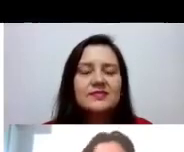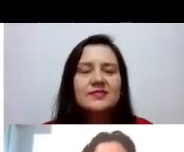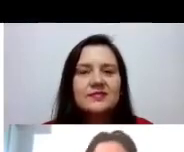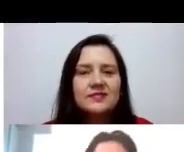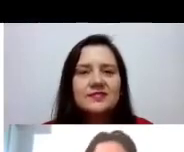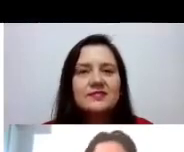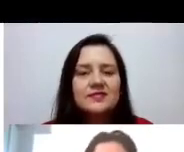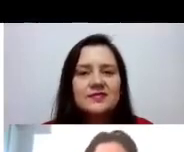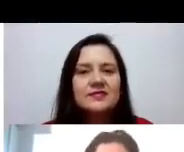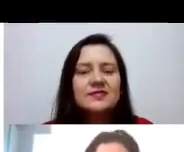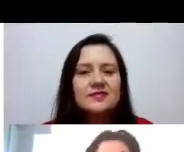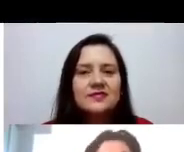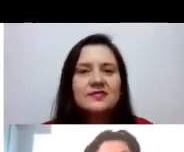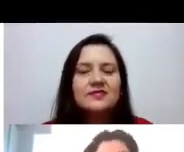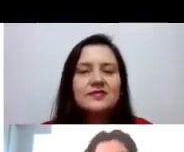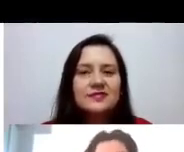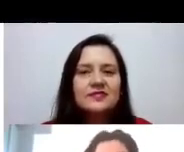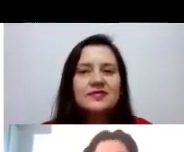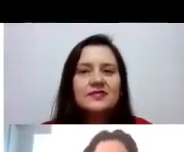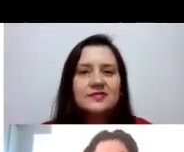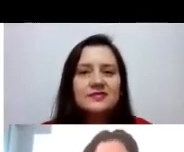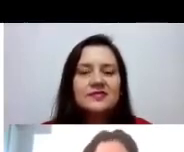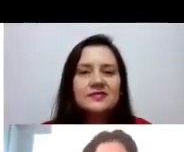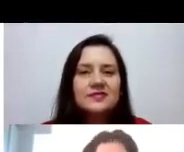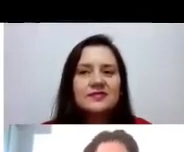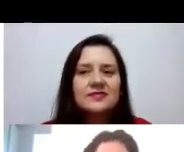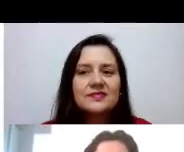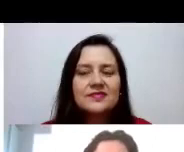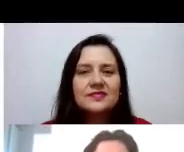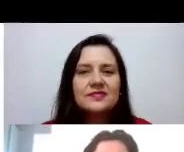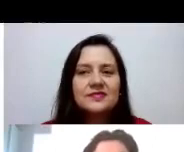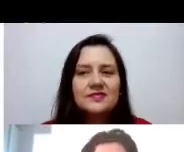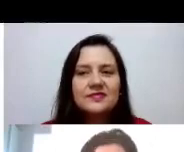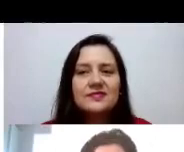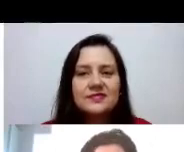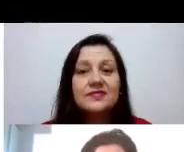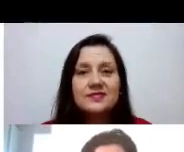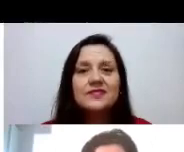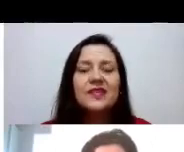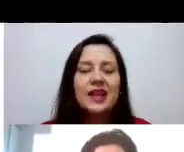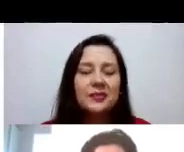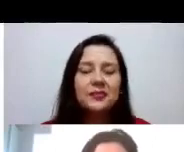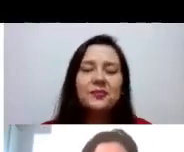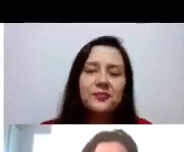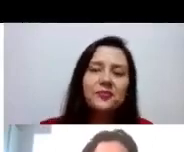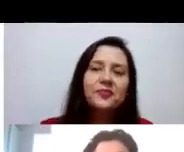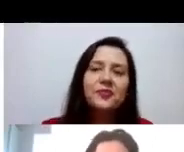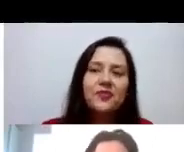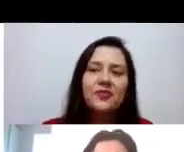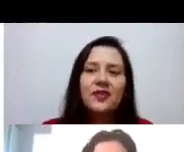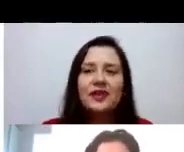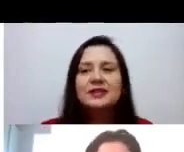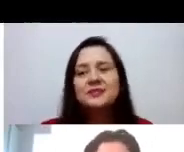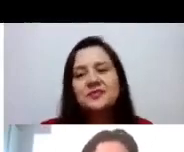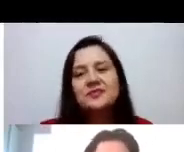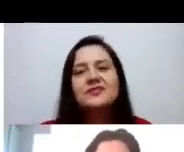esperados, isso também eu acho que faz parte da vida, por isso é muito importante a gente não carregar com a gente o ser, né? Eu sou